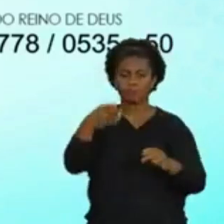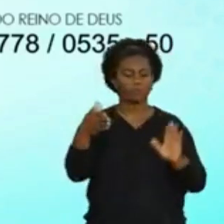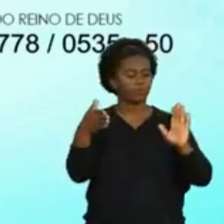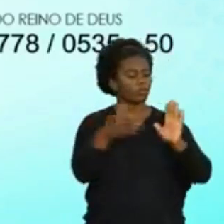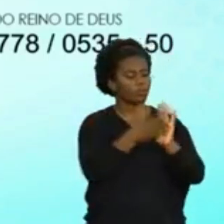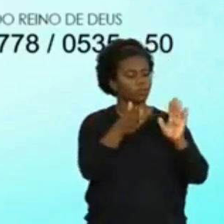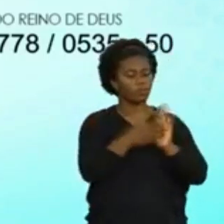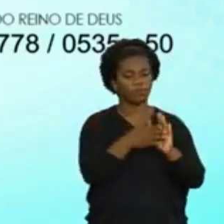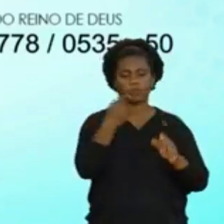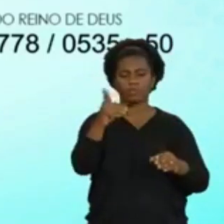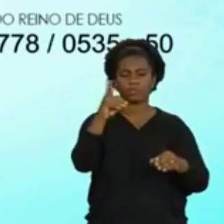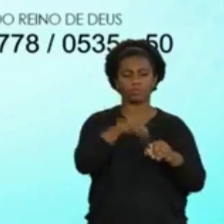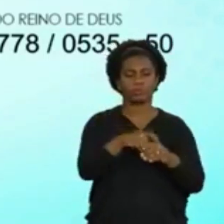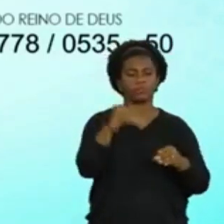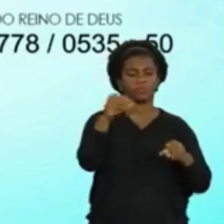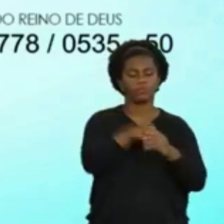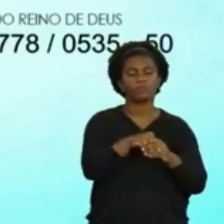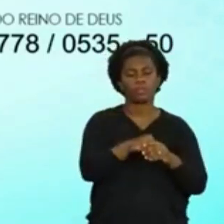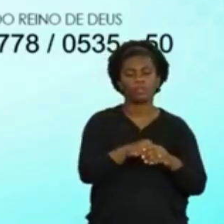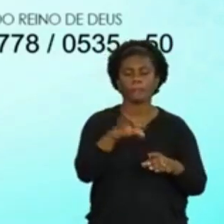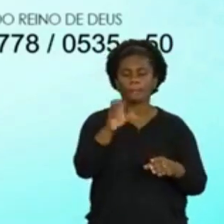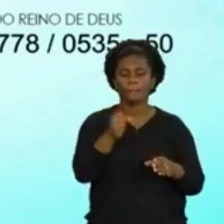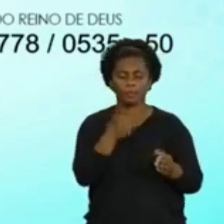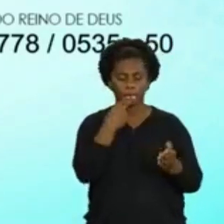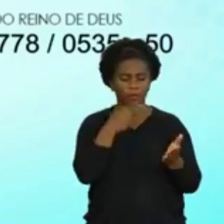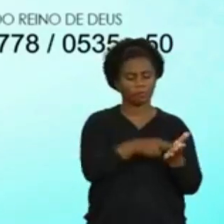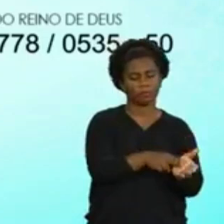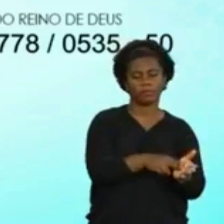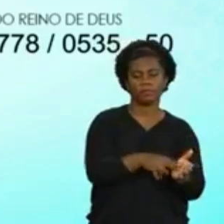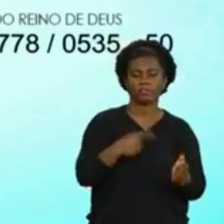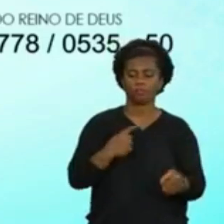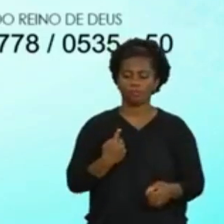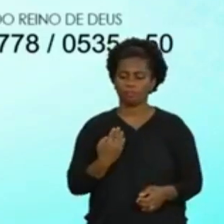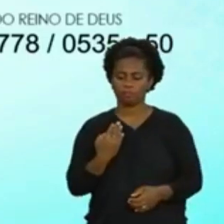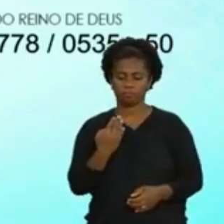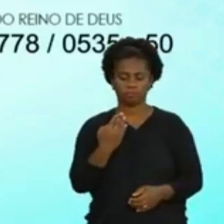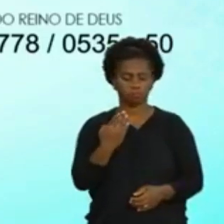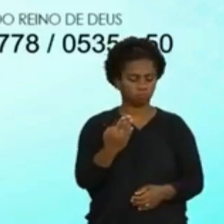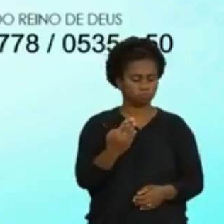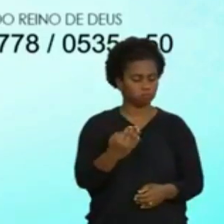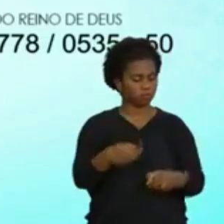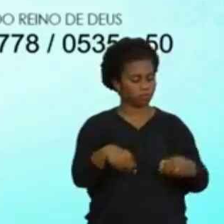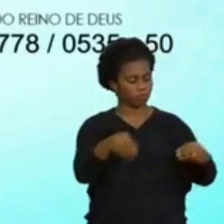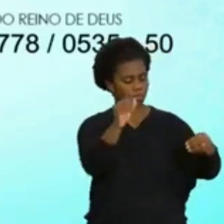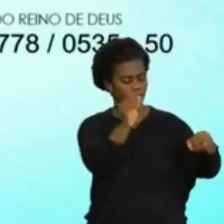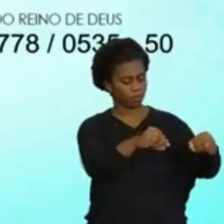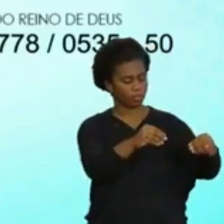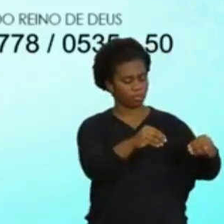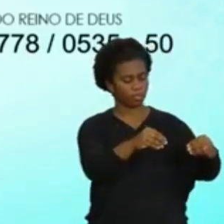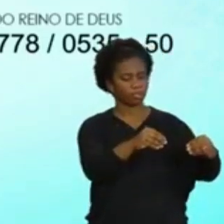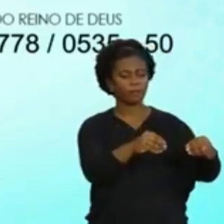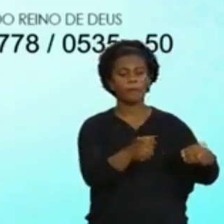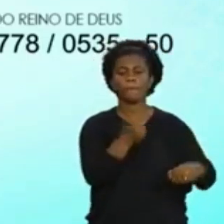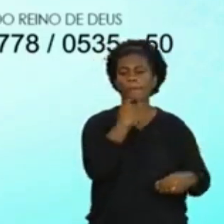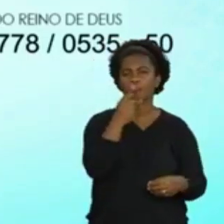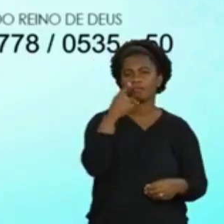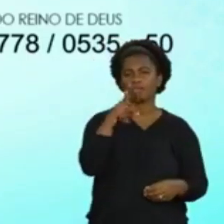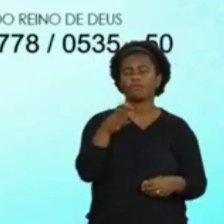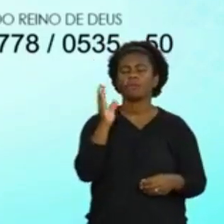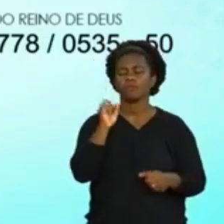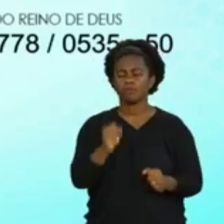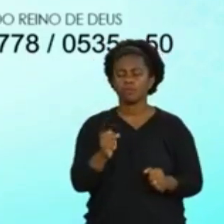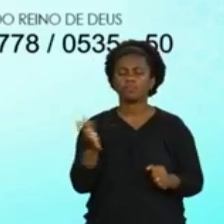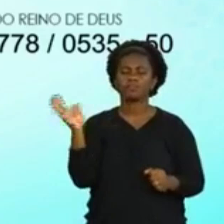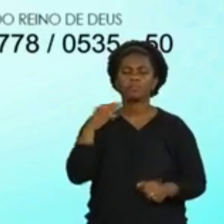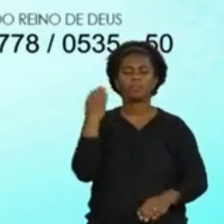seu voto. Pegue aí na sua mão. Você vai sair do seu lugar e vai colocar na sacola mais perto de você. Pode vir cantando